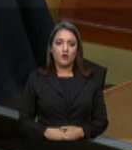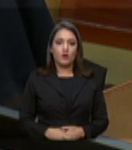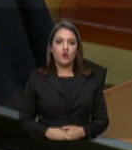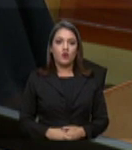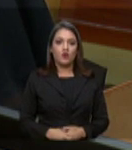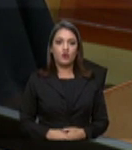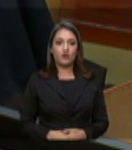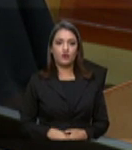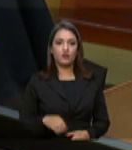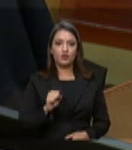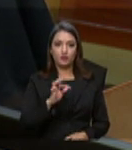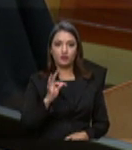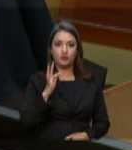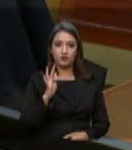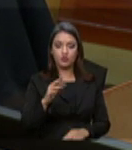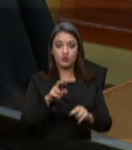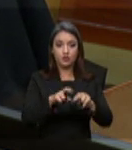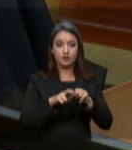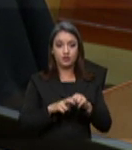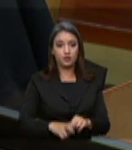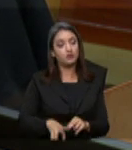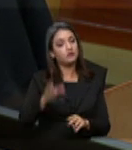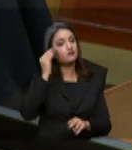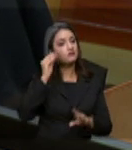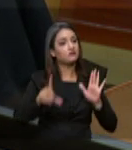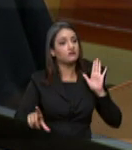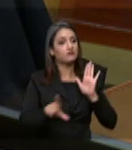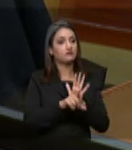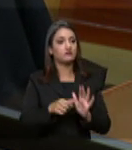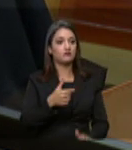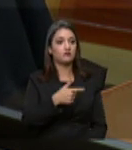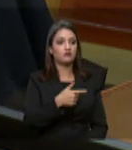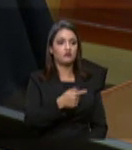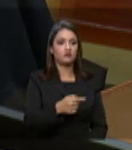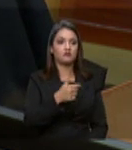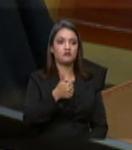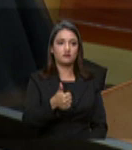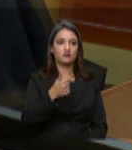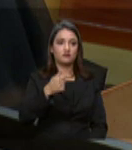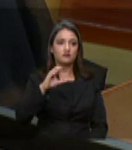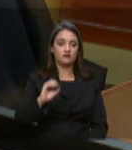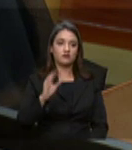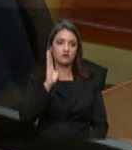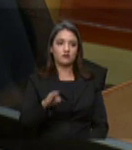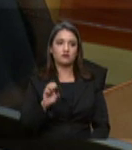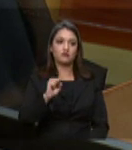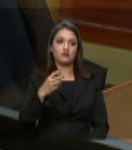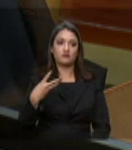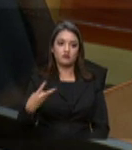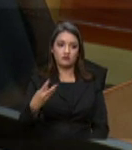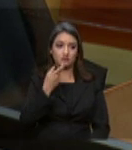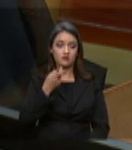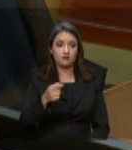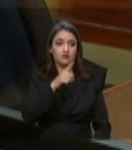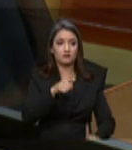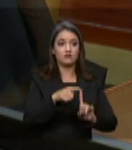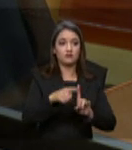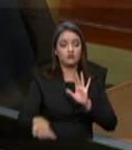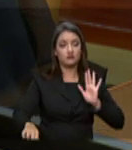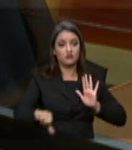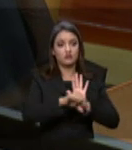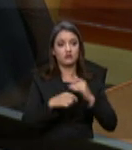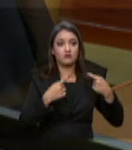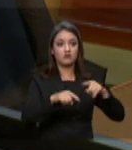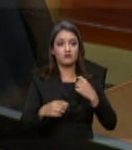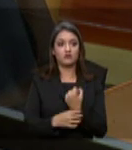e o Supremo Tribunal Federal a partir da interpretação sistemática da Alice atende 17183 assentou que para edificação do crime contra a